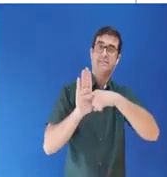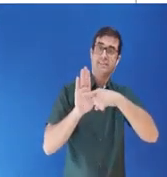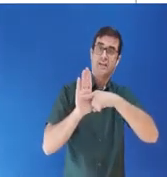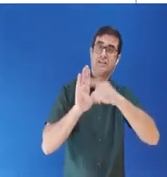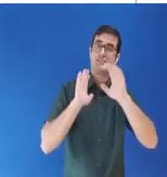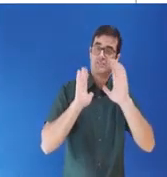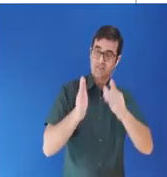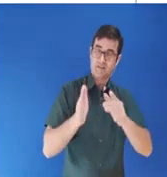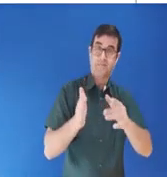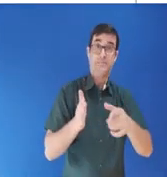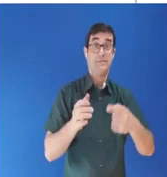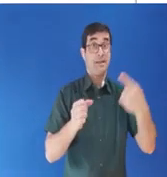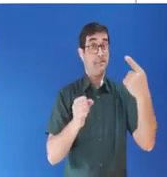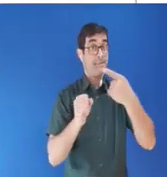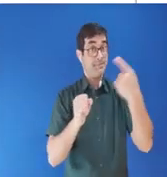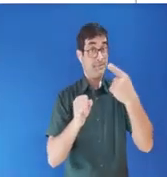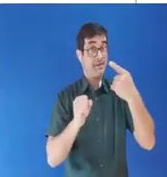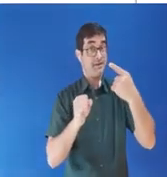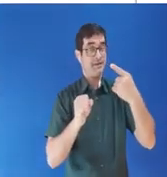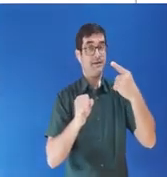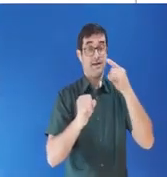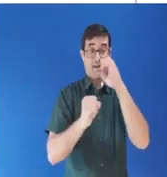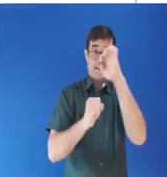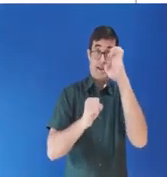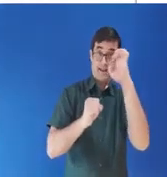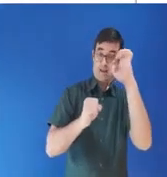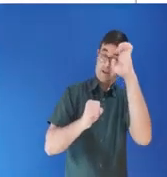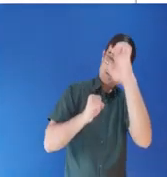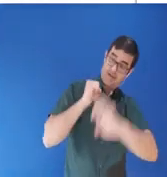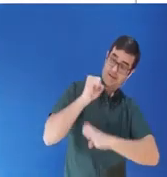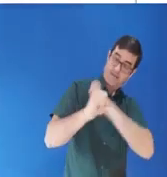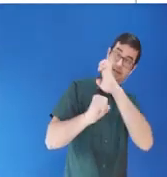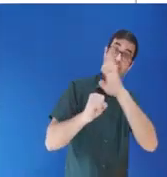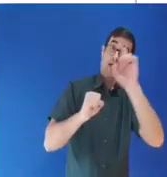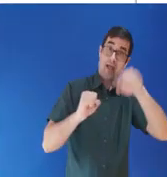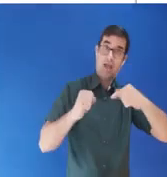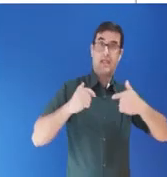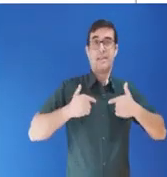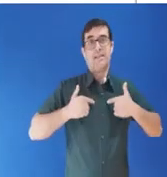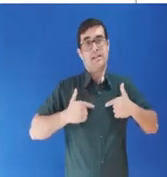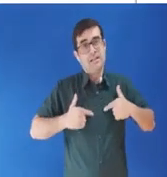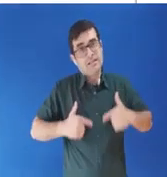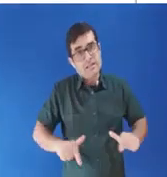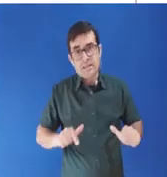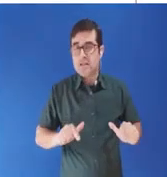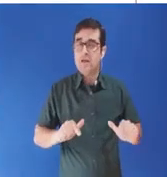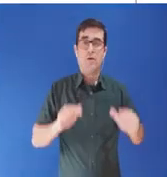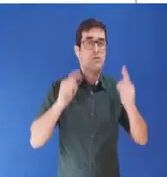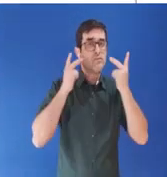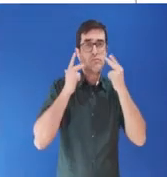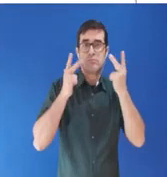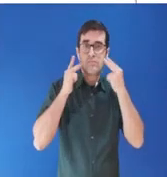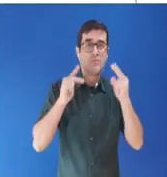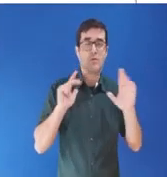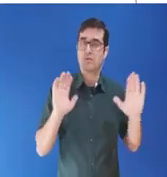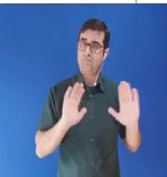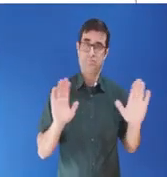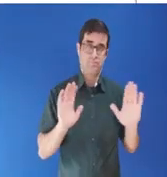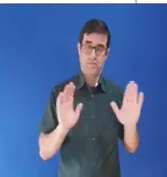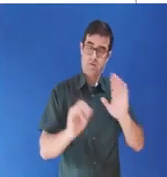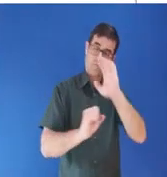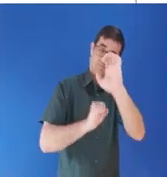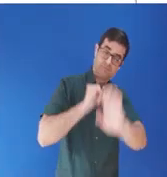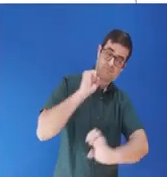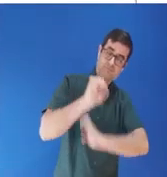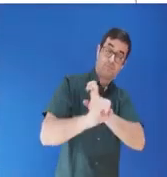eu estou adicionando uma espécie neutra. Tranquilo. A repulsão vai ser dos elétrons que já estão ali na eletrosfera, mas ela é